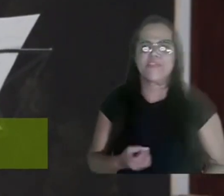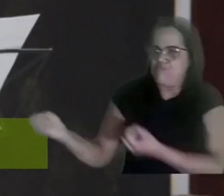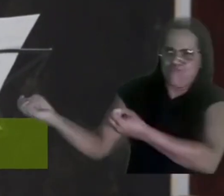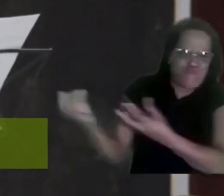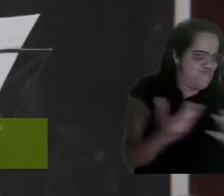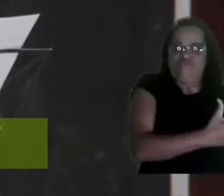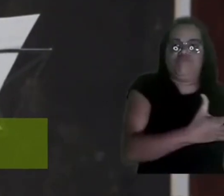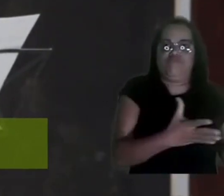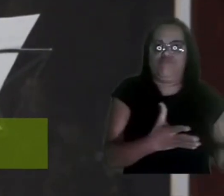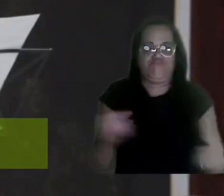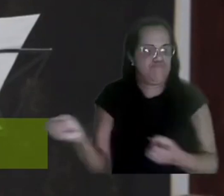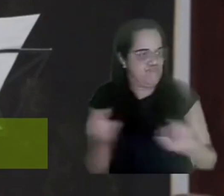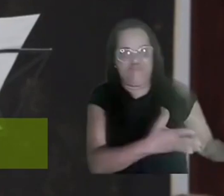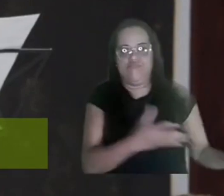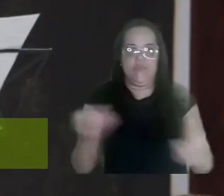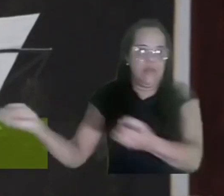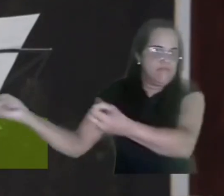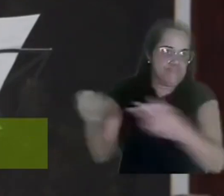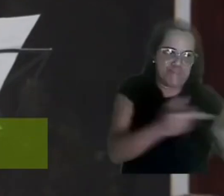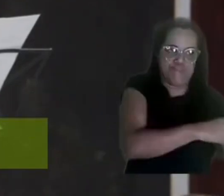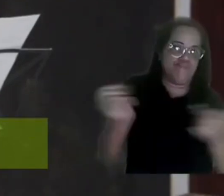rapidez. Cada momento